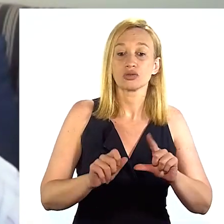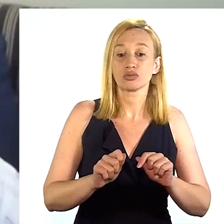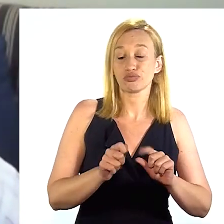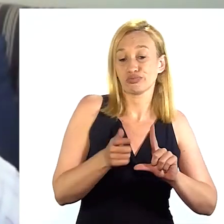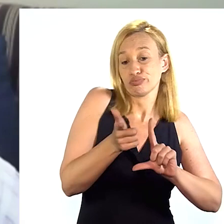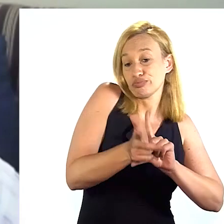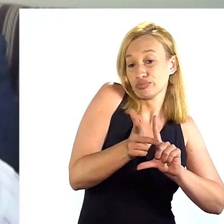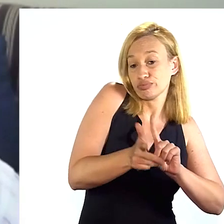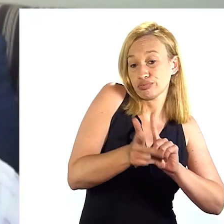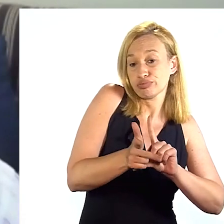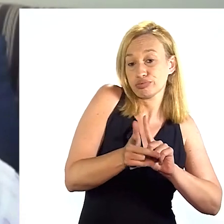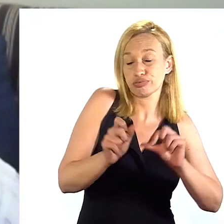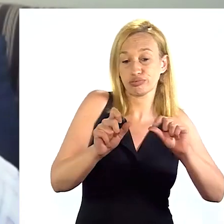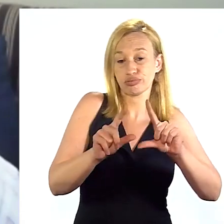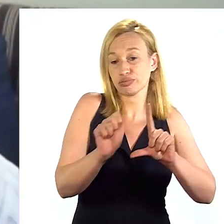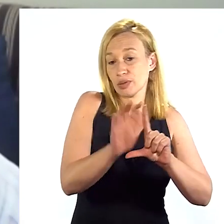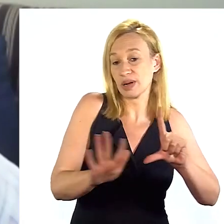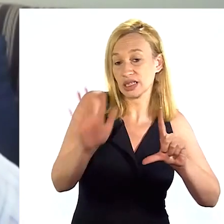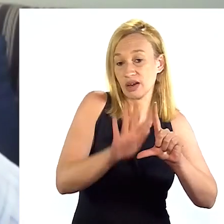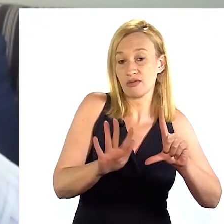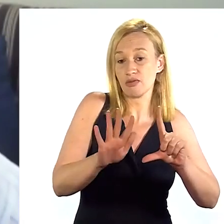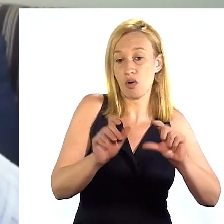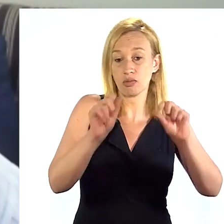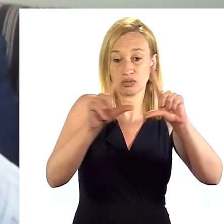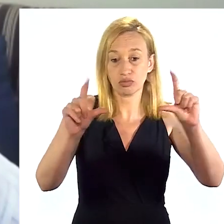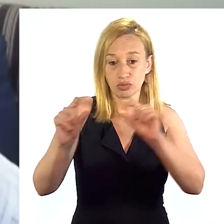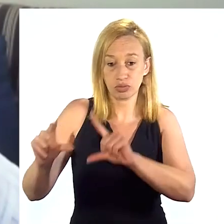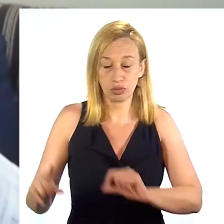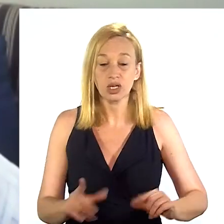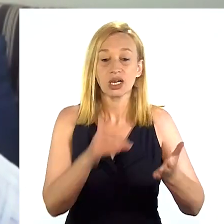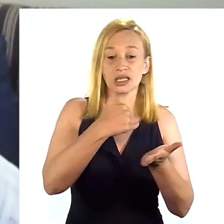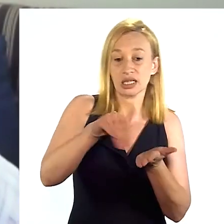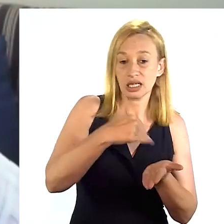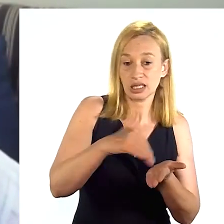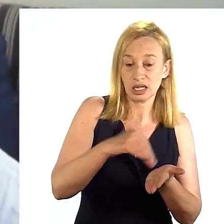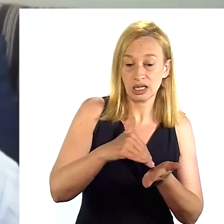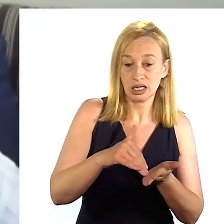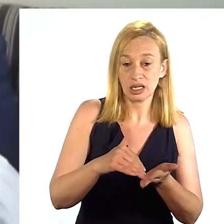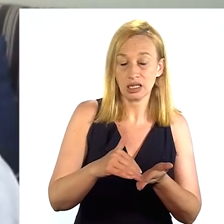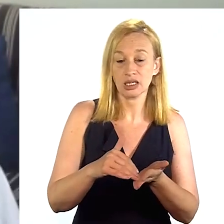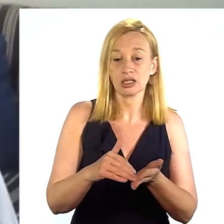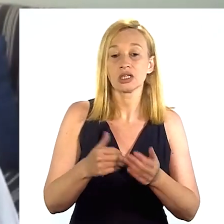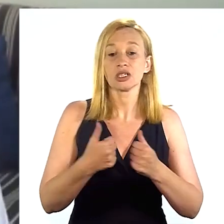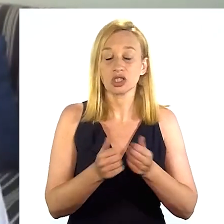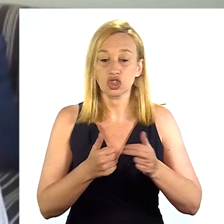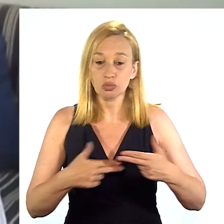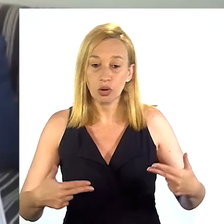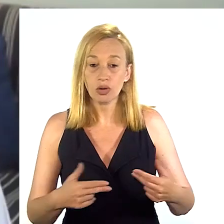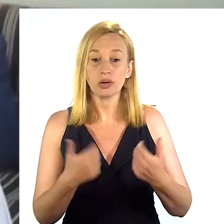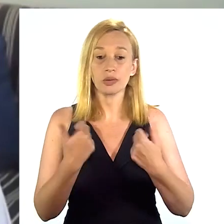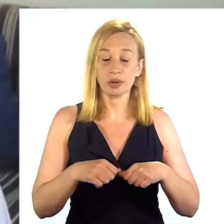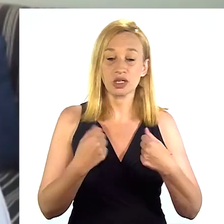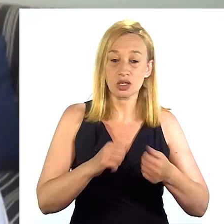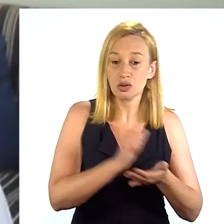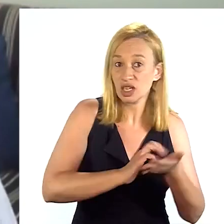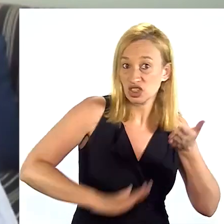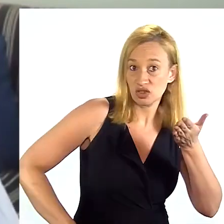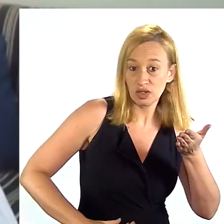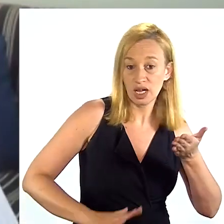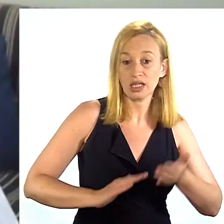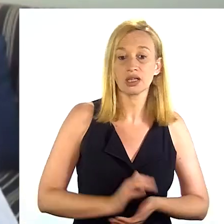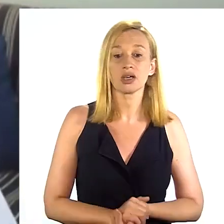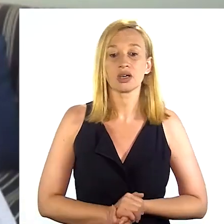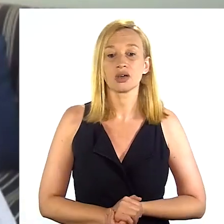seja por videoconferências, nas oportunidades em que a Secretaria de Transporte teve que ficar momentaneamente com